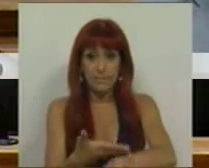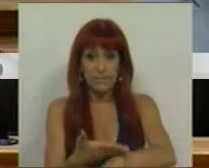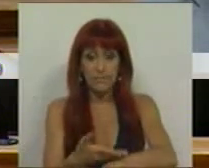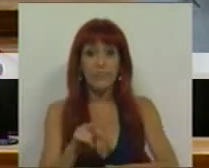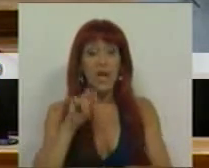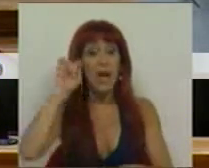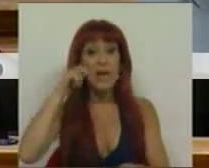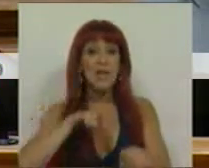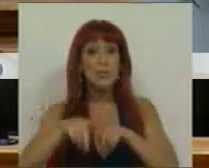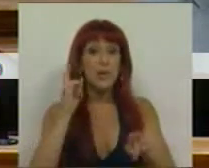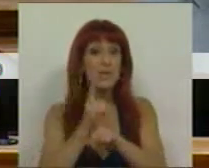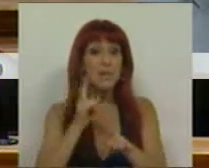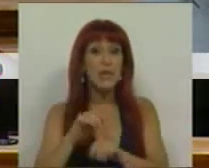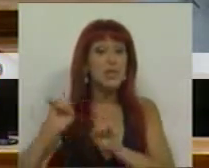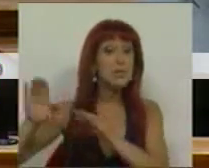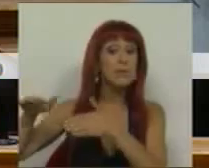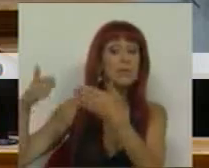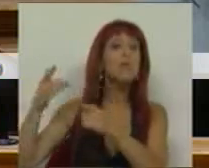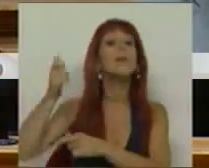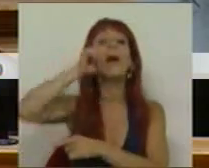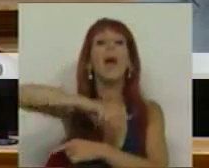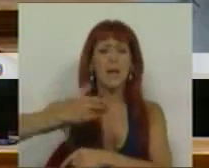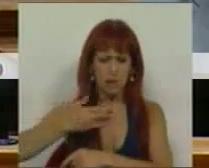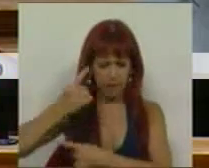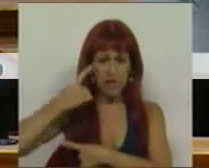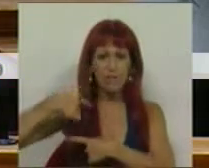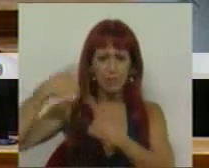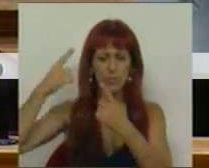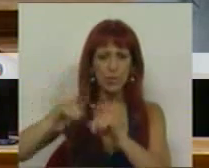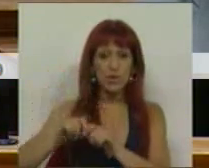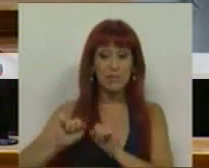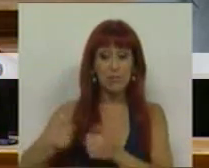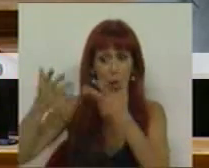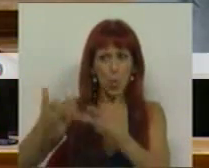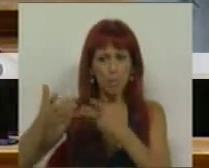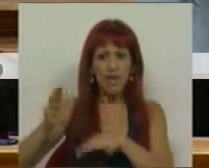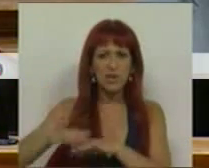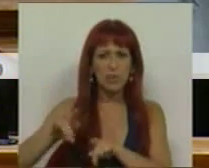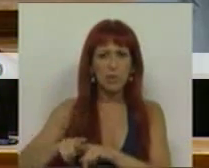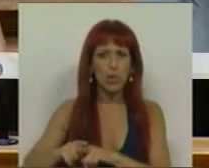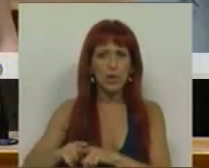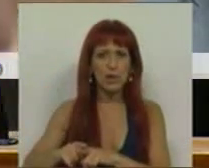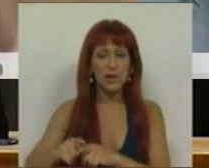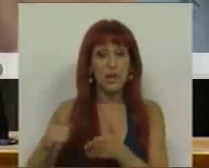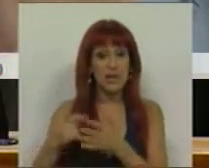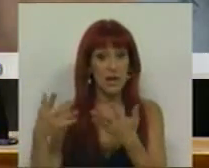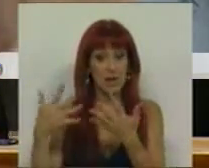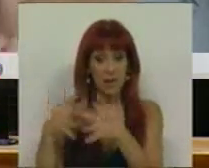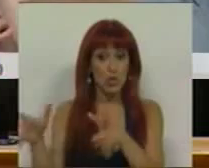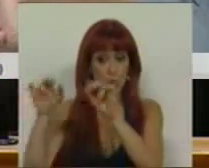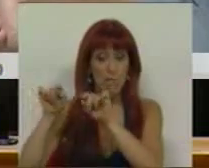é a crise política originada pela dívida pública, pelo seu peso e pela sua necessidade de